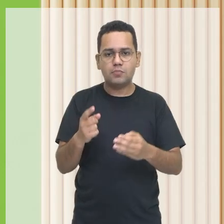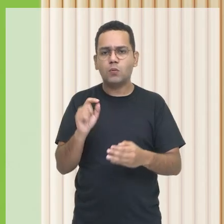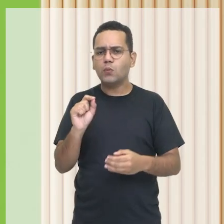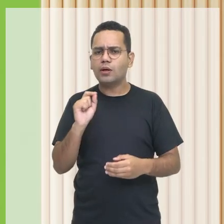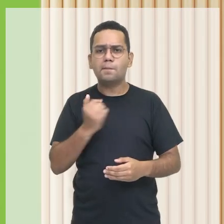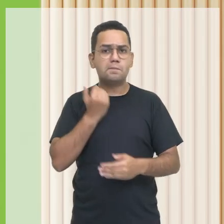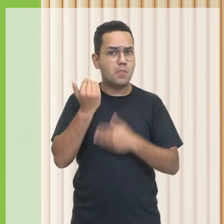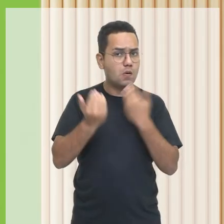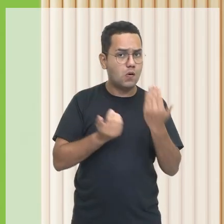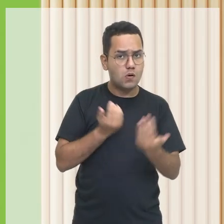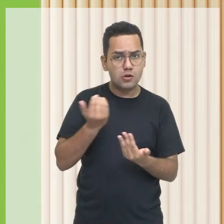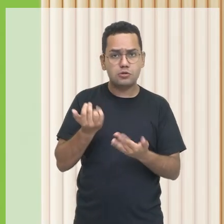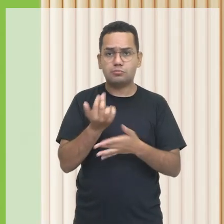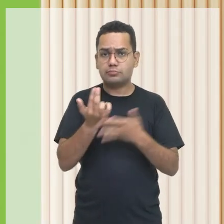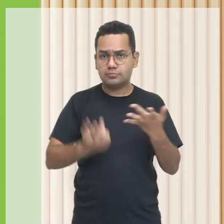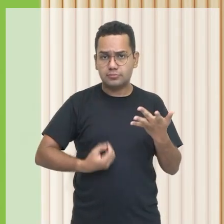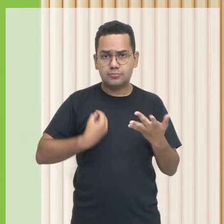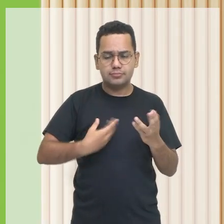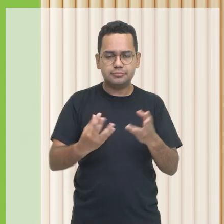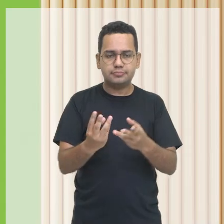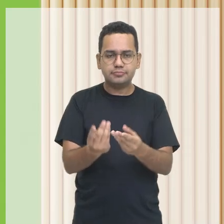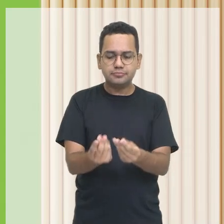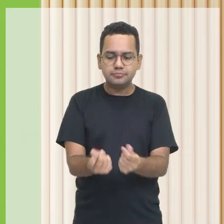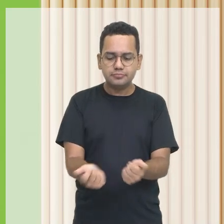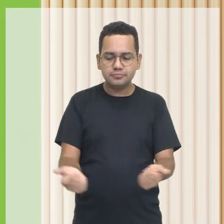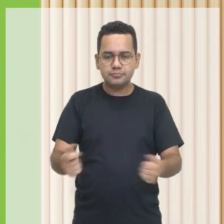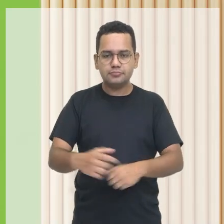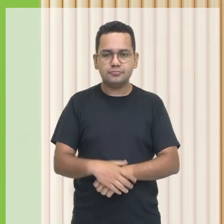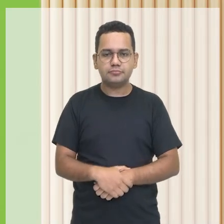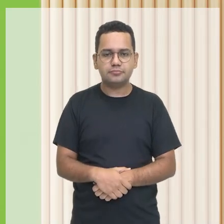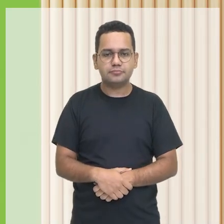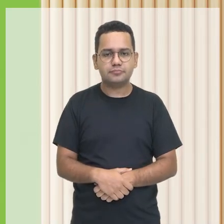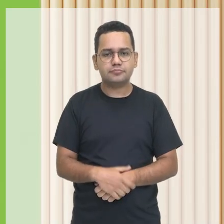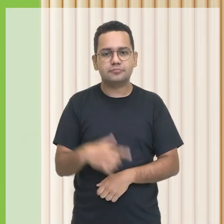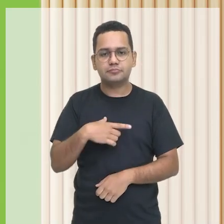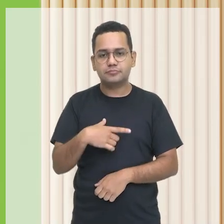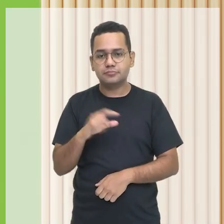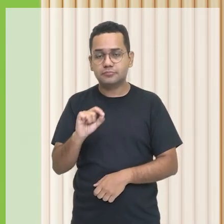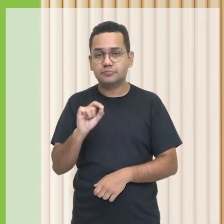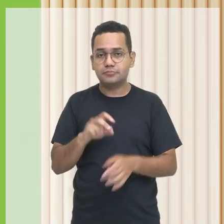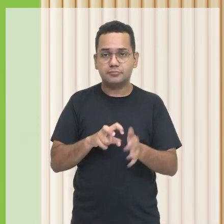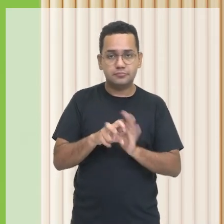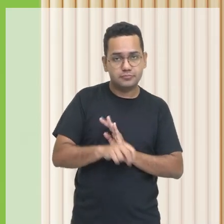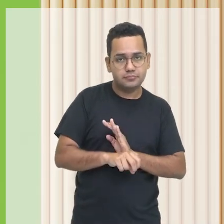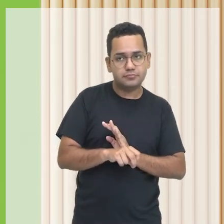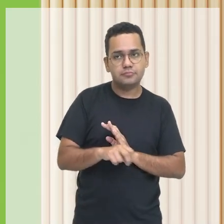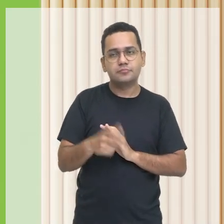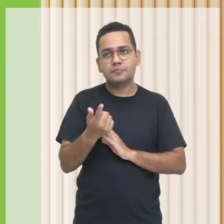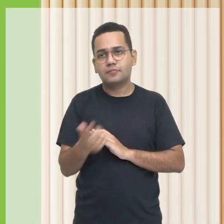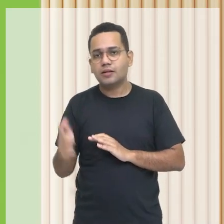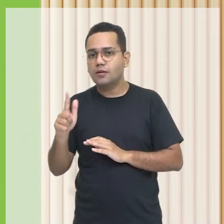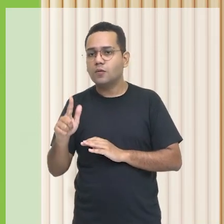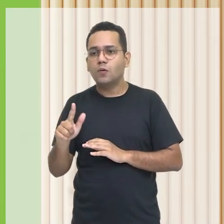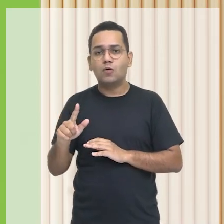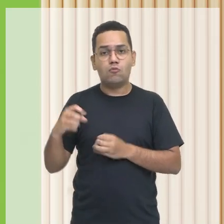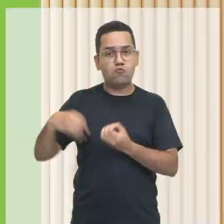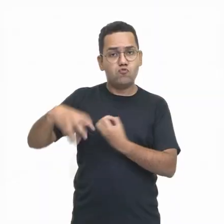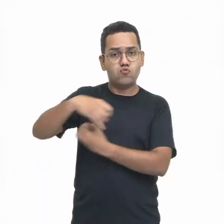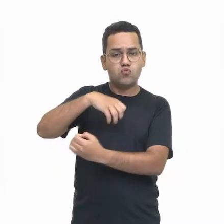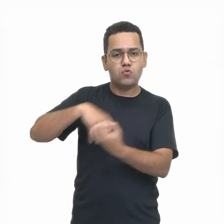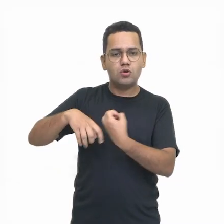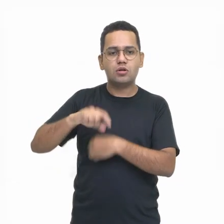morte e decomposição, né, no processo de decomposição, em que atuam bactérias e fungos, ocorre a ciclagem